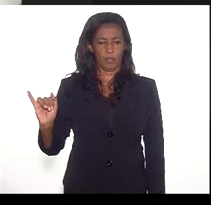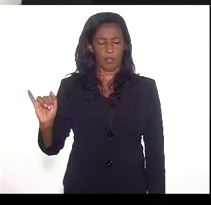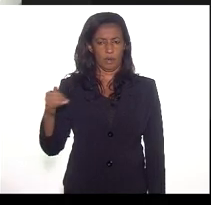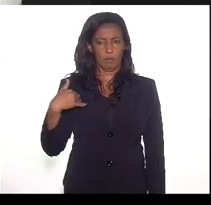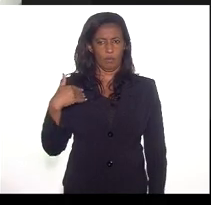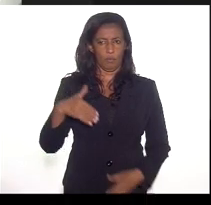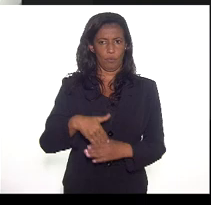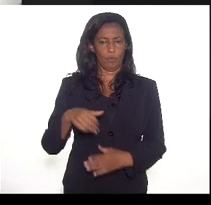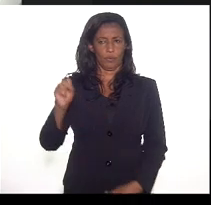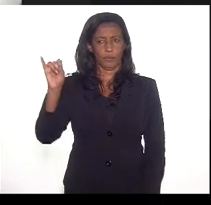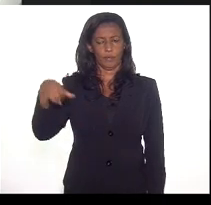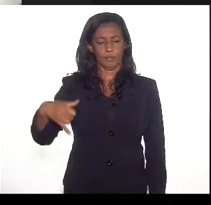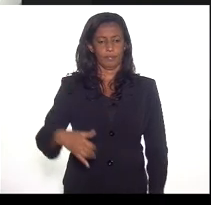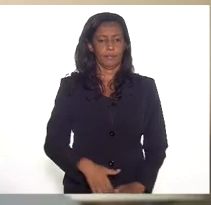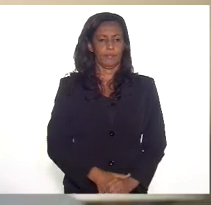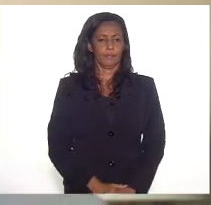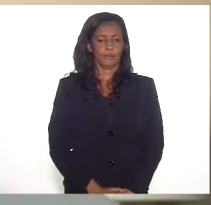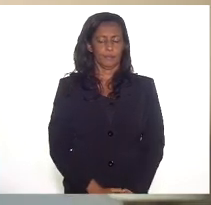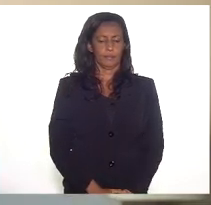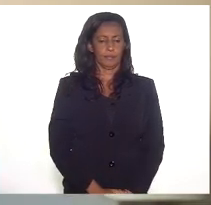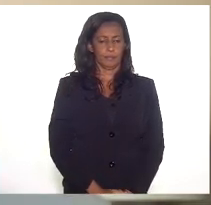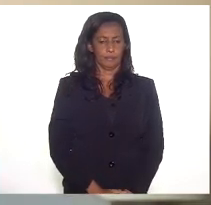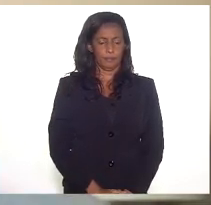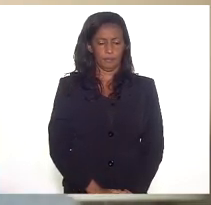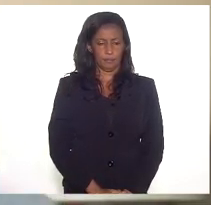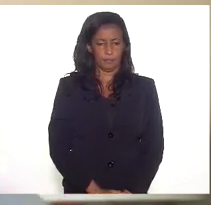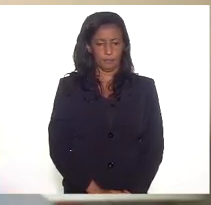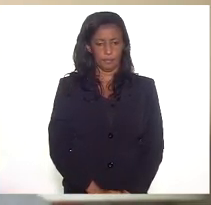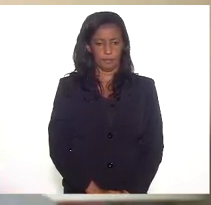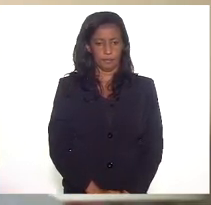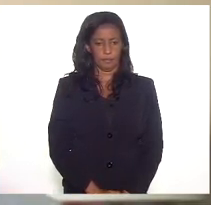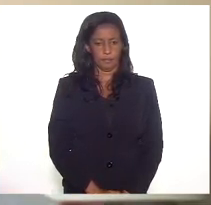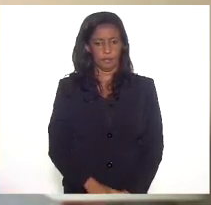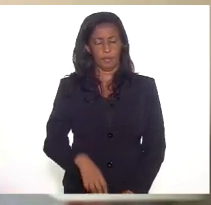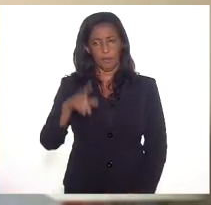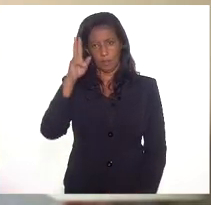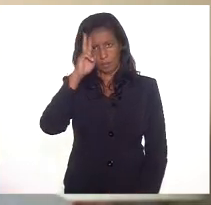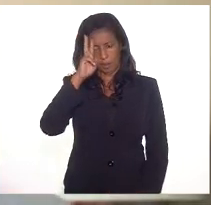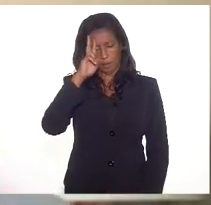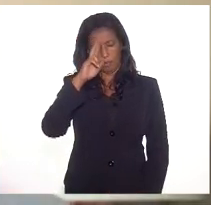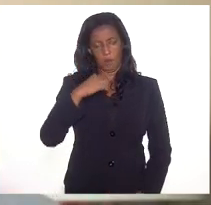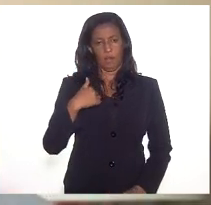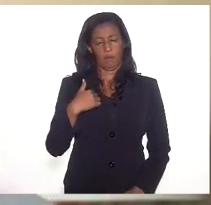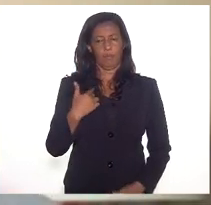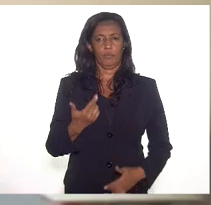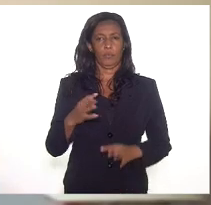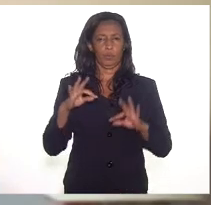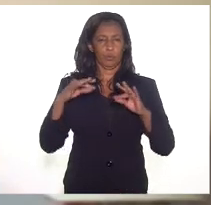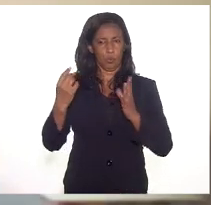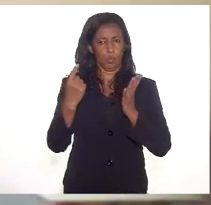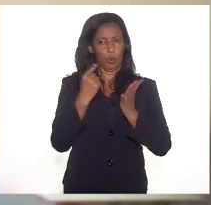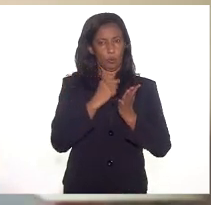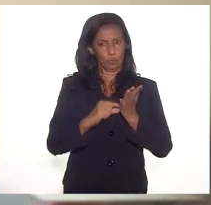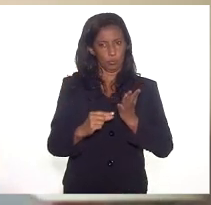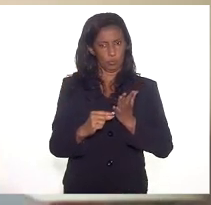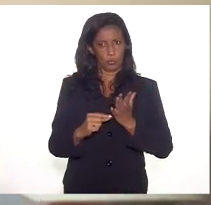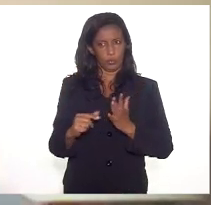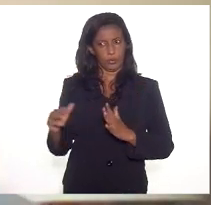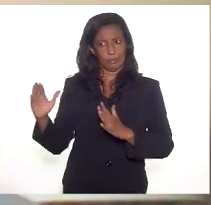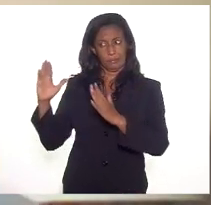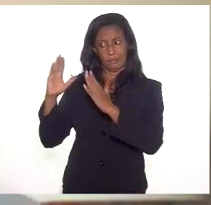Voto sim, senhor presidente. Destacando que, né, todo respeito aos autores do projeto, imóveis públicos não têm